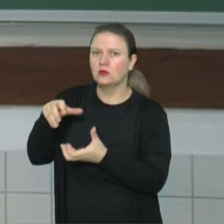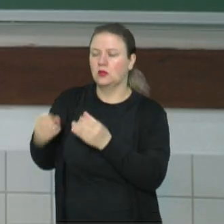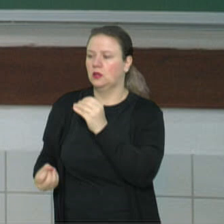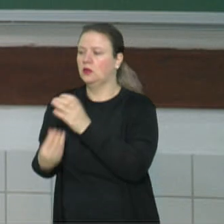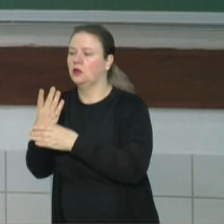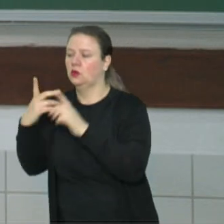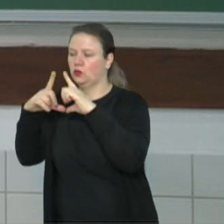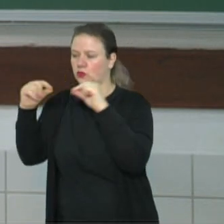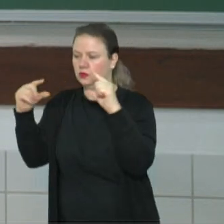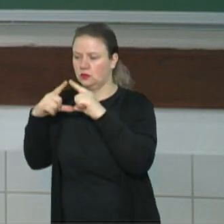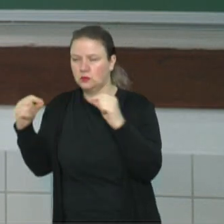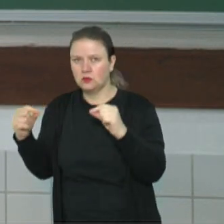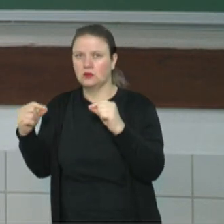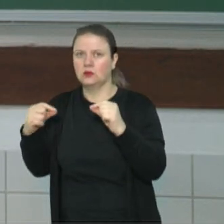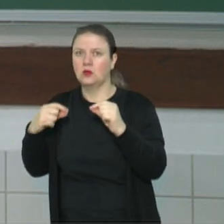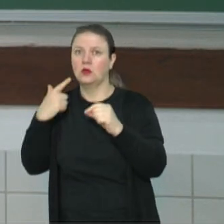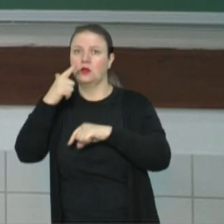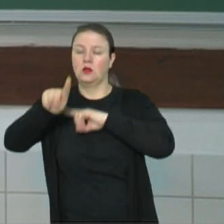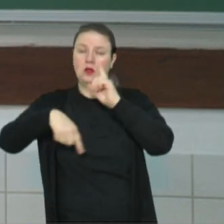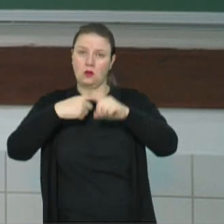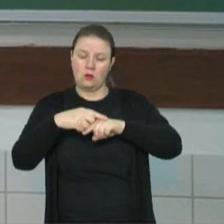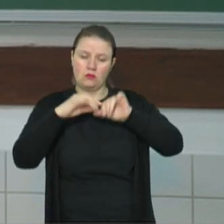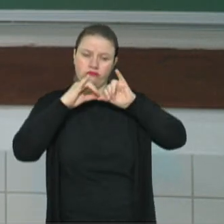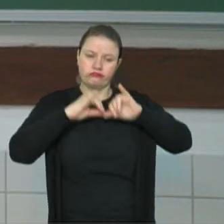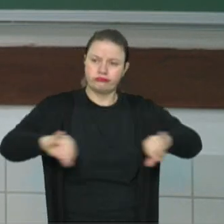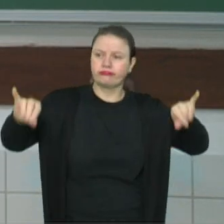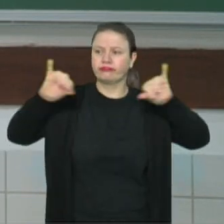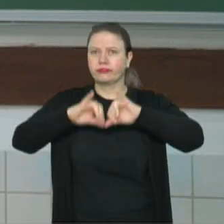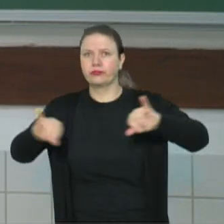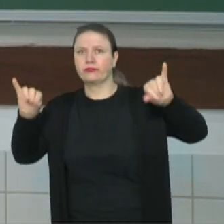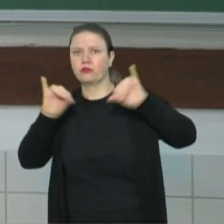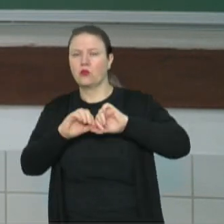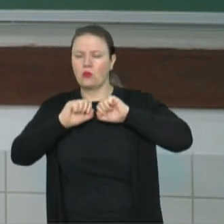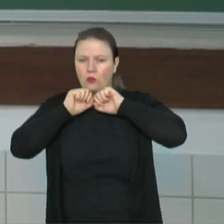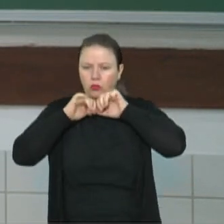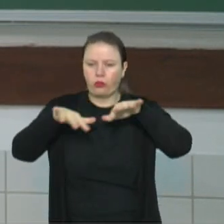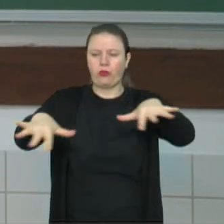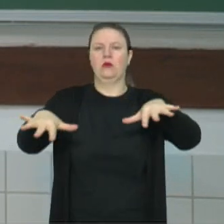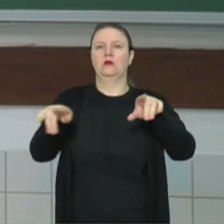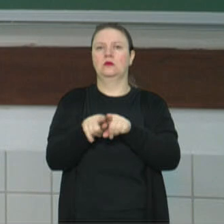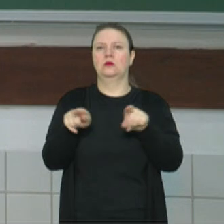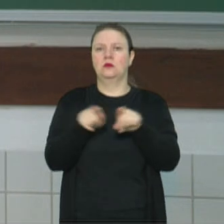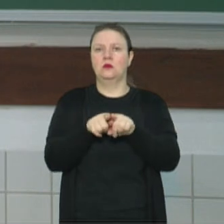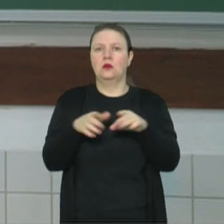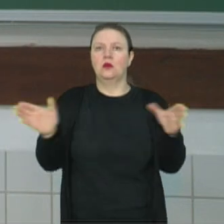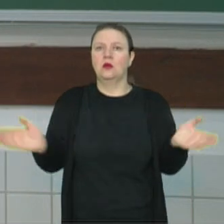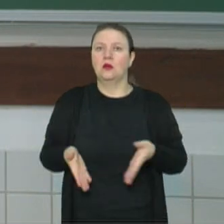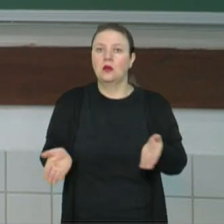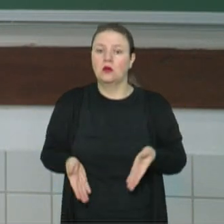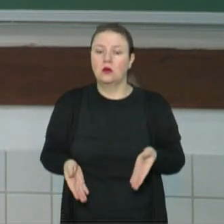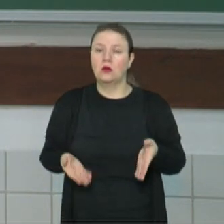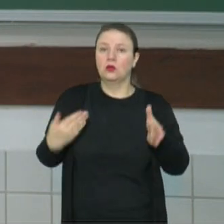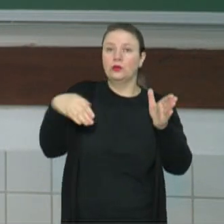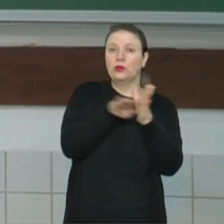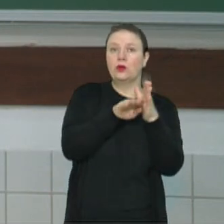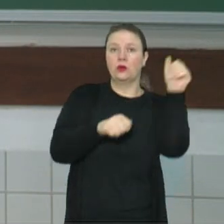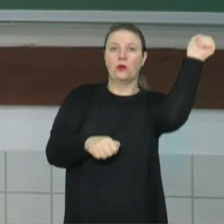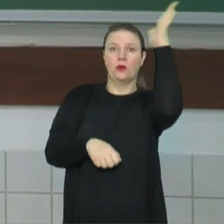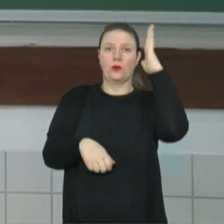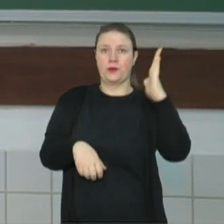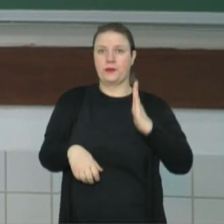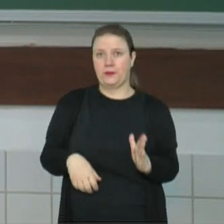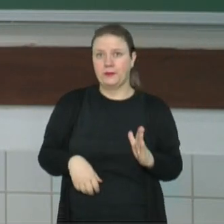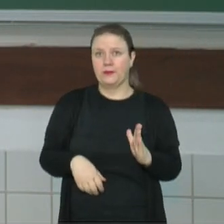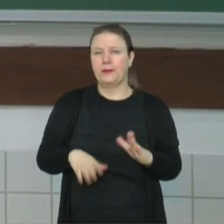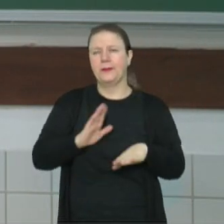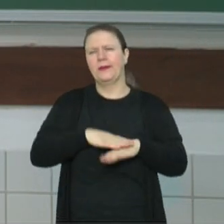Japão, que acabou sendo bastante difundido, né? Aqui nós chegamos numa nova unidade, que é o jiu-jitsu brasileiro, que é o que